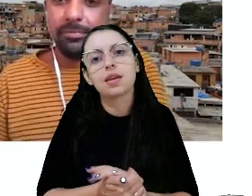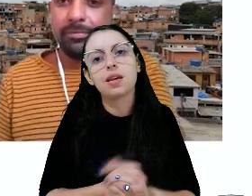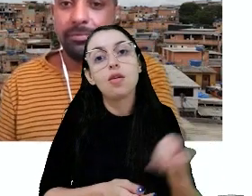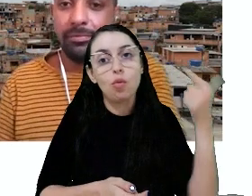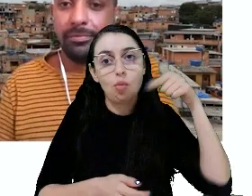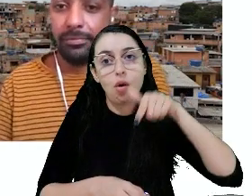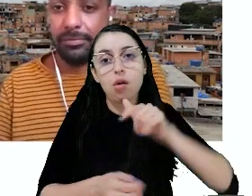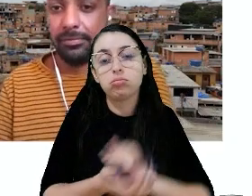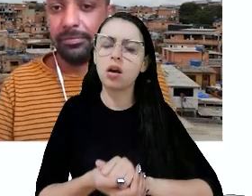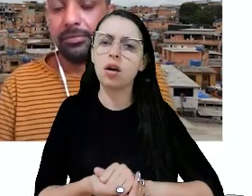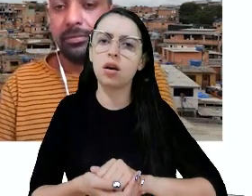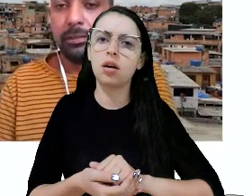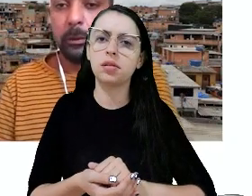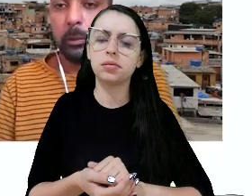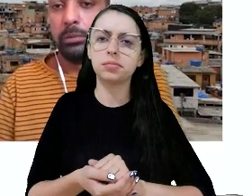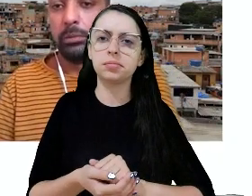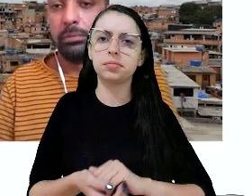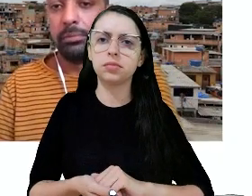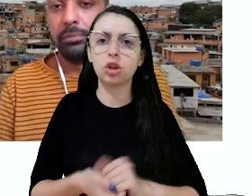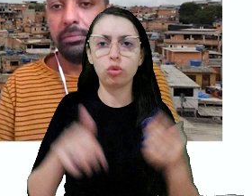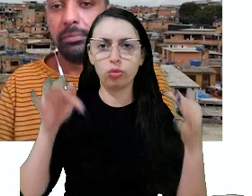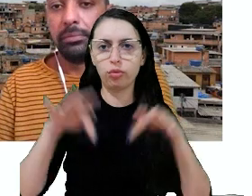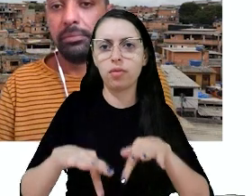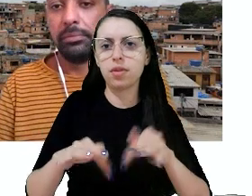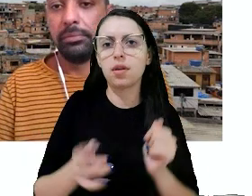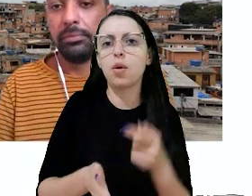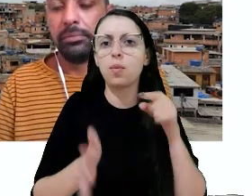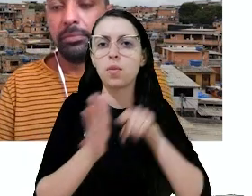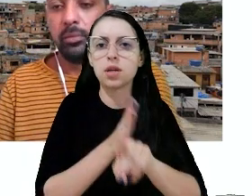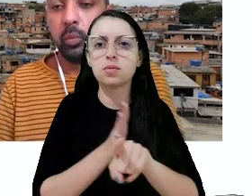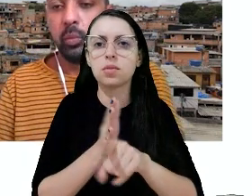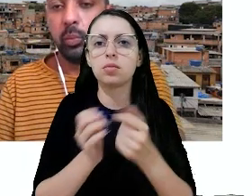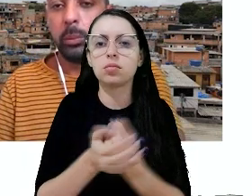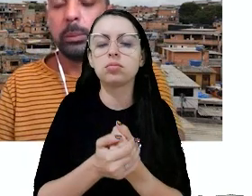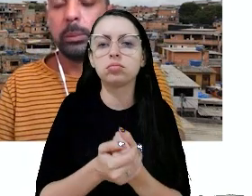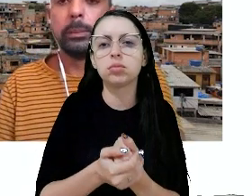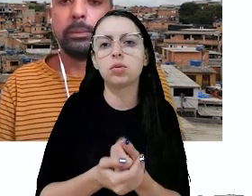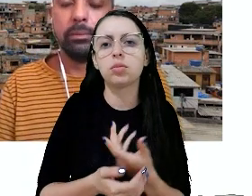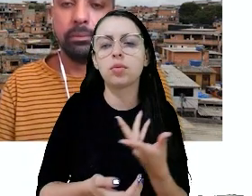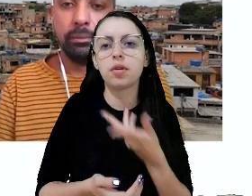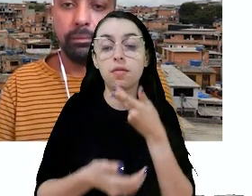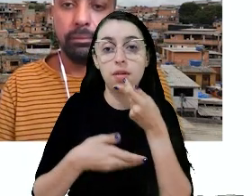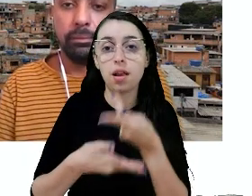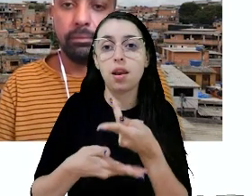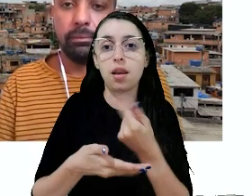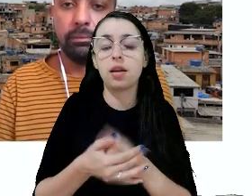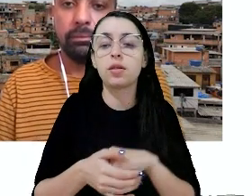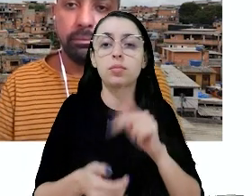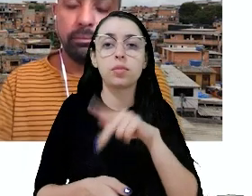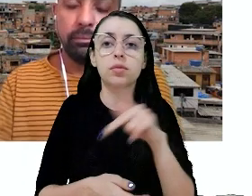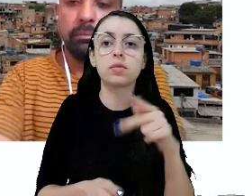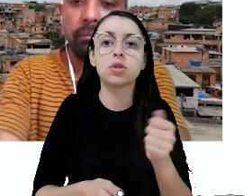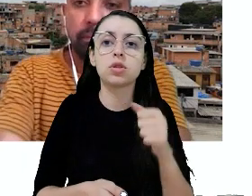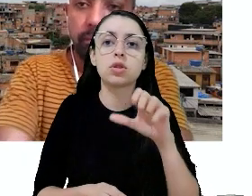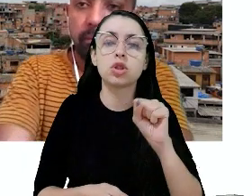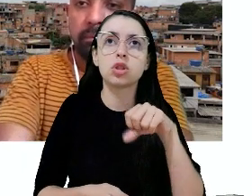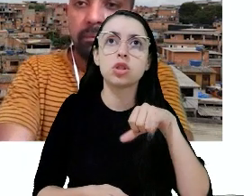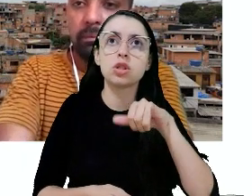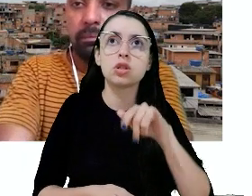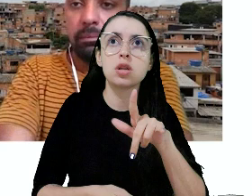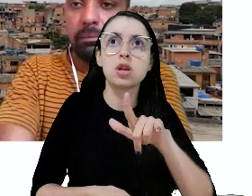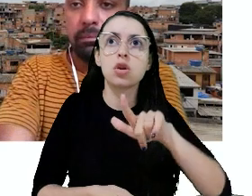e a gente vai voltar no final com as perguntas. Eu vou passar a palavra para a